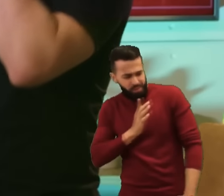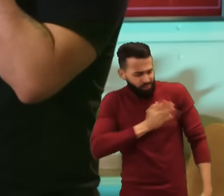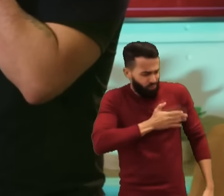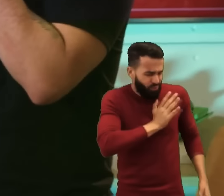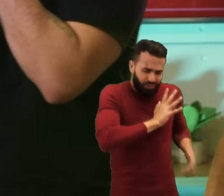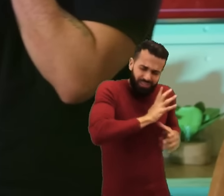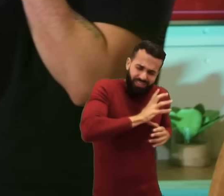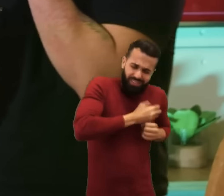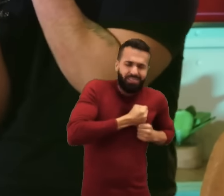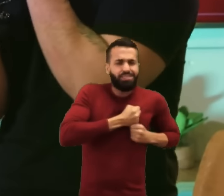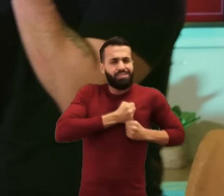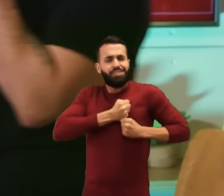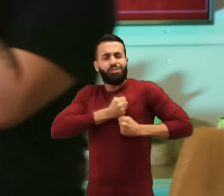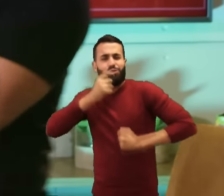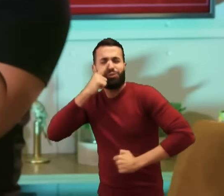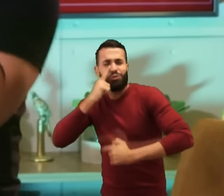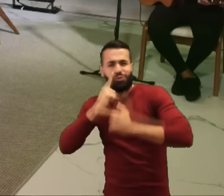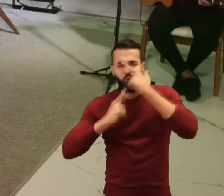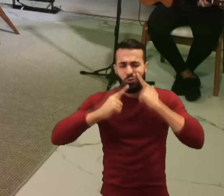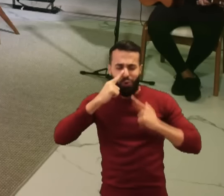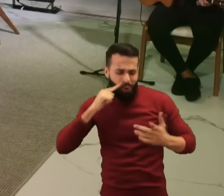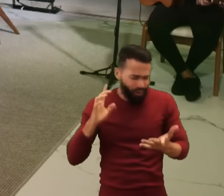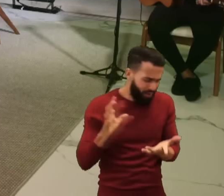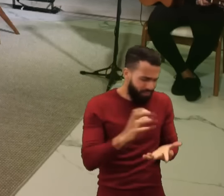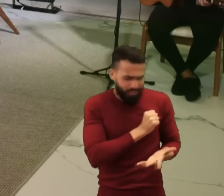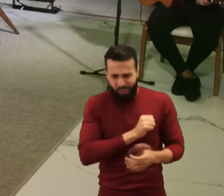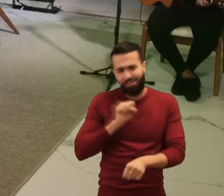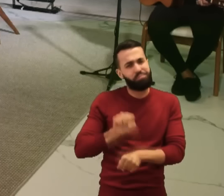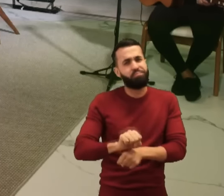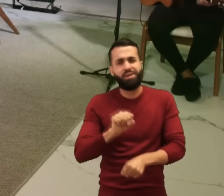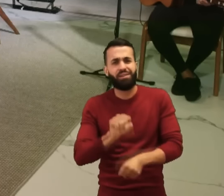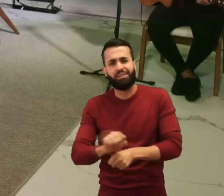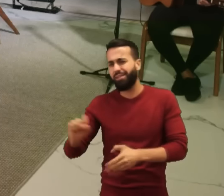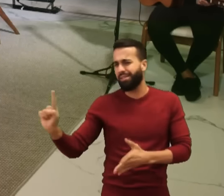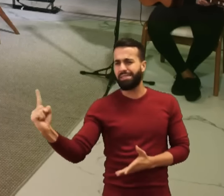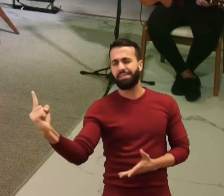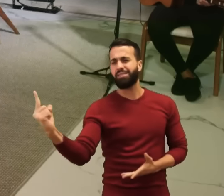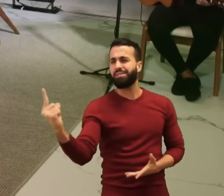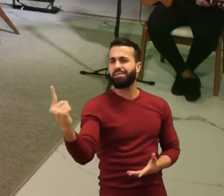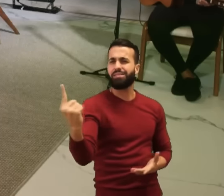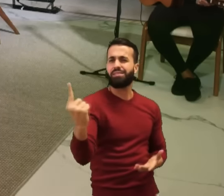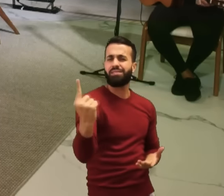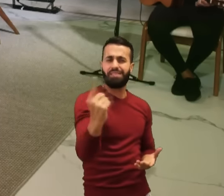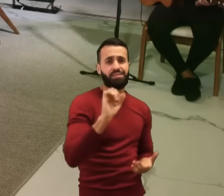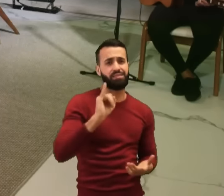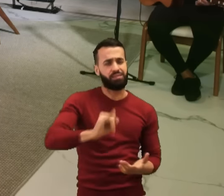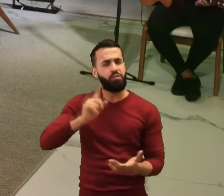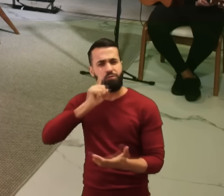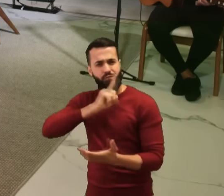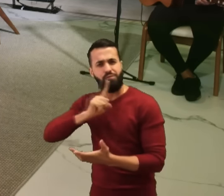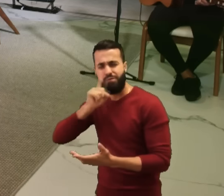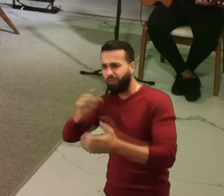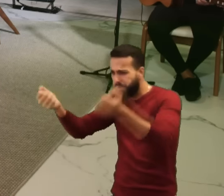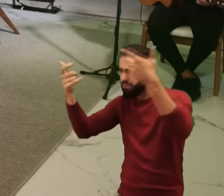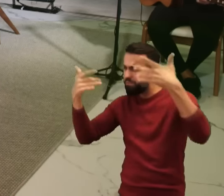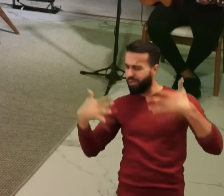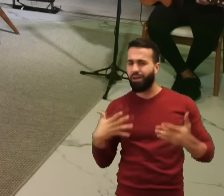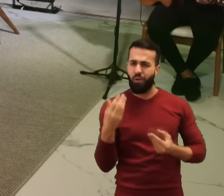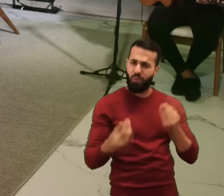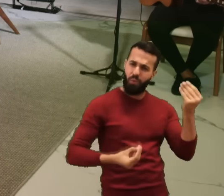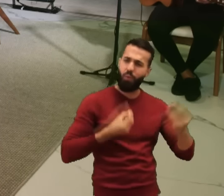de chorar por amor e só fico a te esperar. Se é defeito, me explica algum jeito,